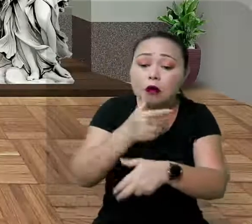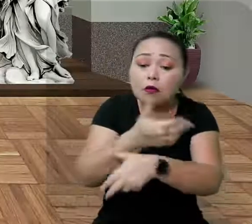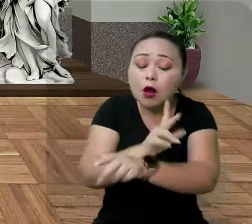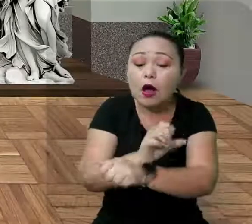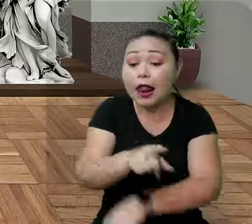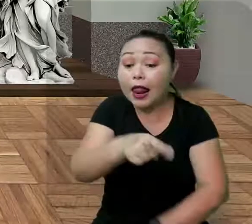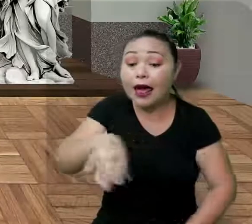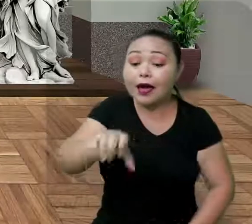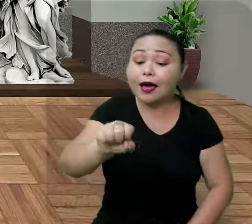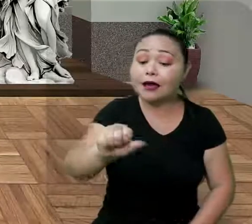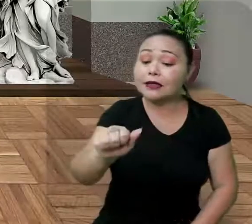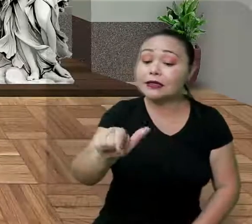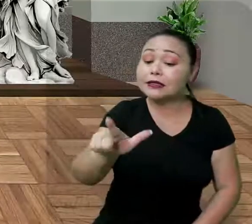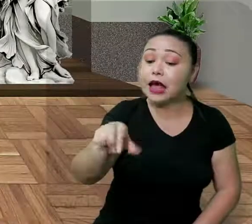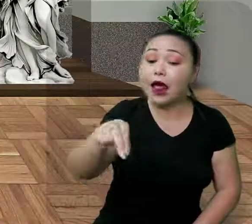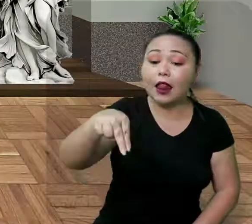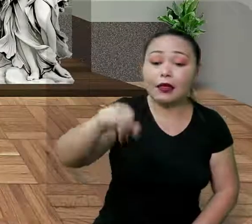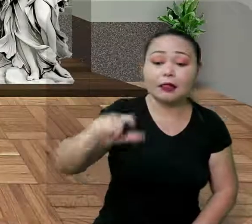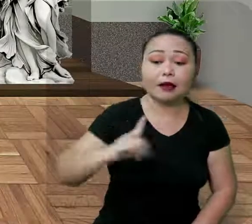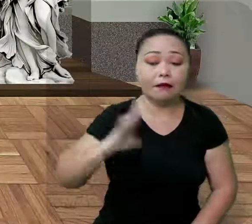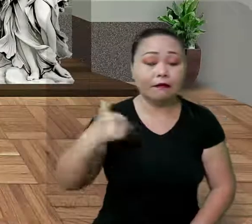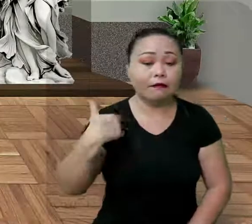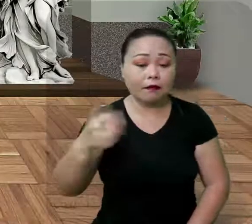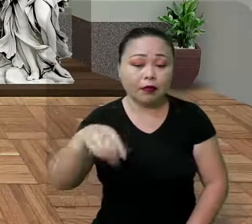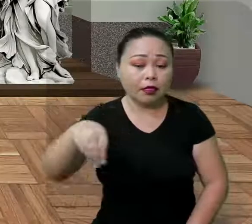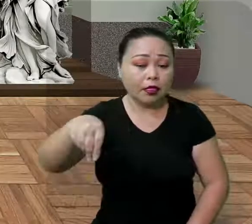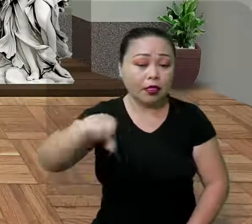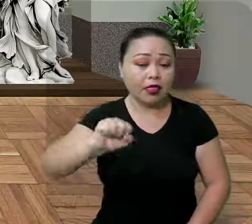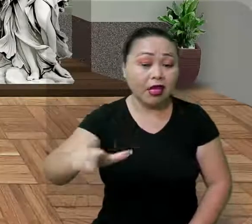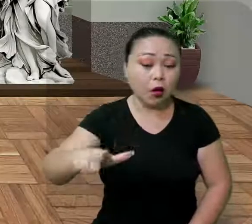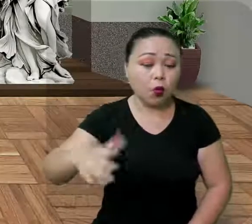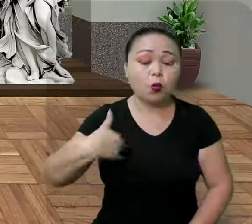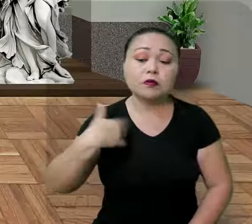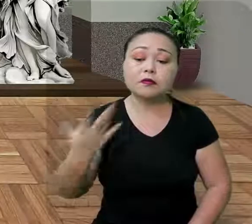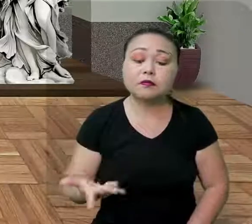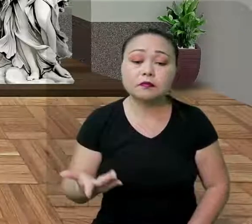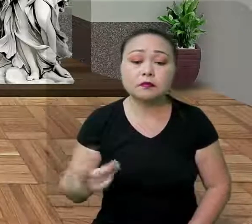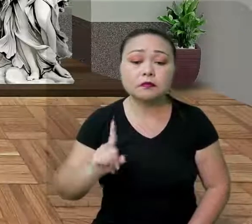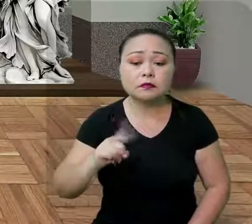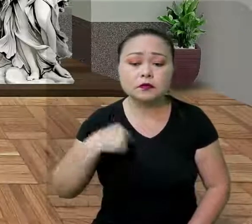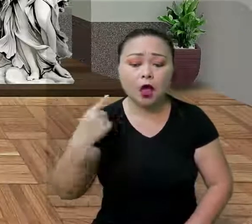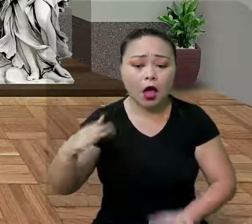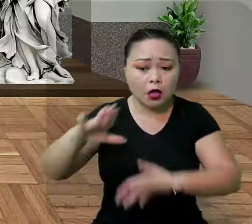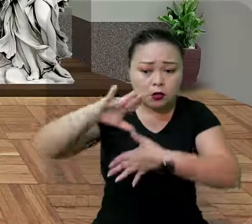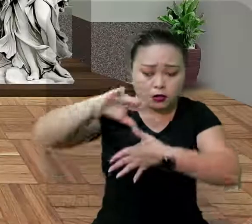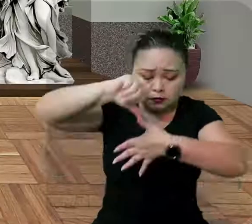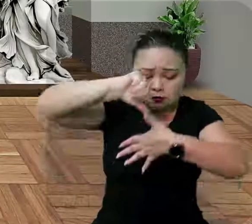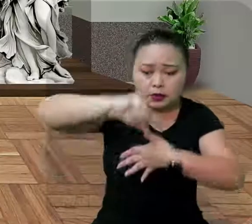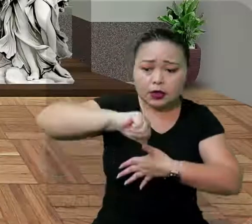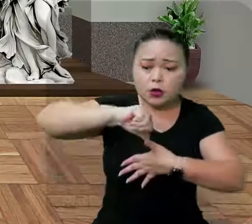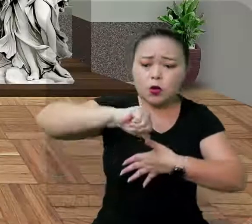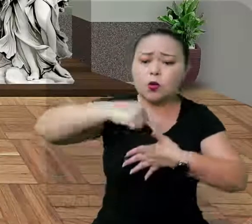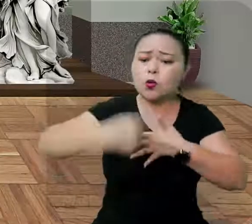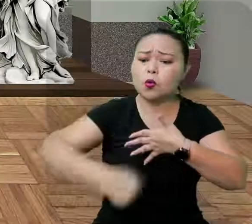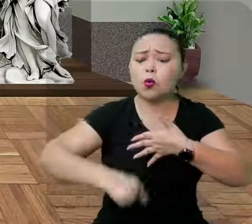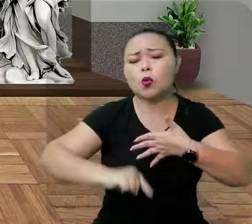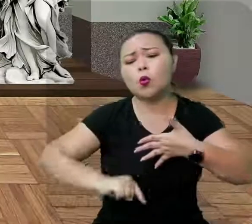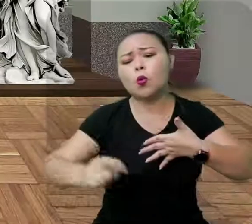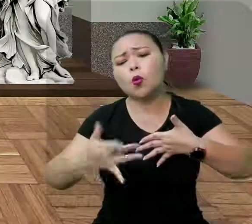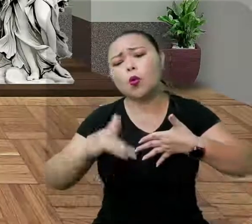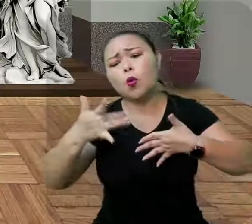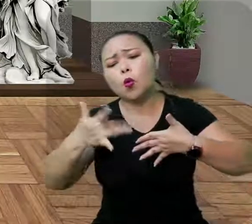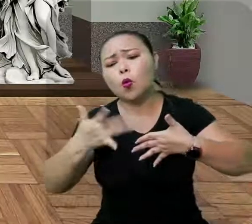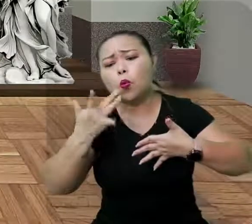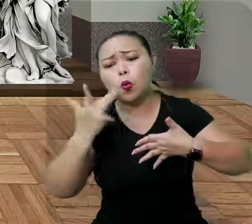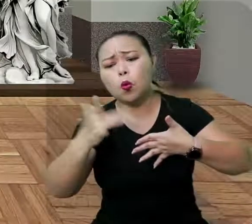de sal eh masculina tá bom e assim ou a nossa América do Sul ela tem muitas riquezas